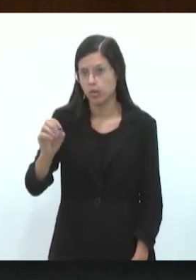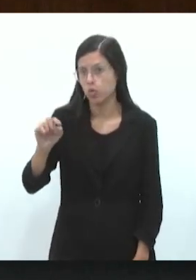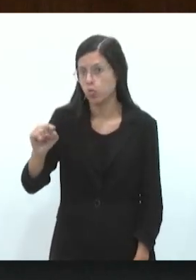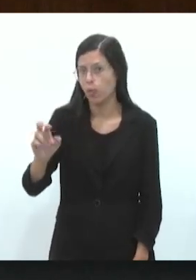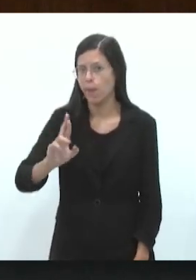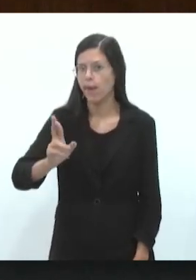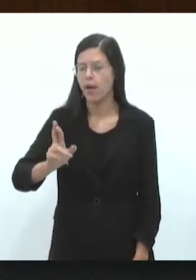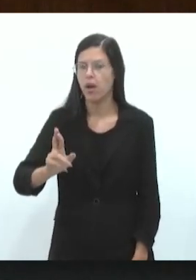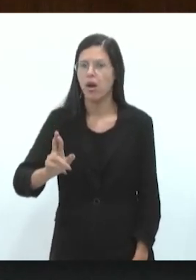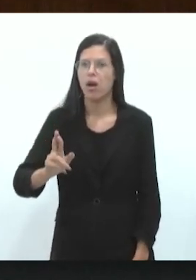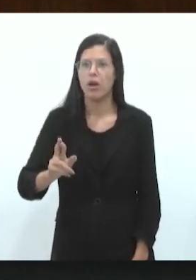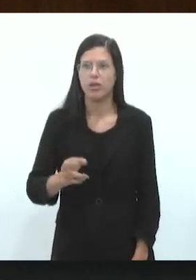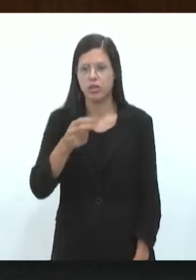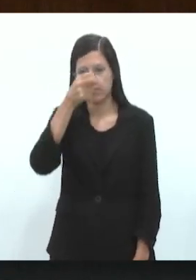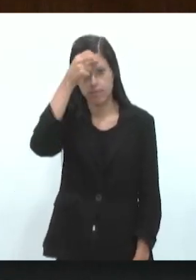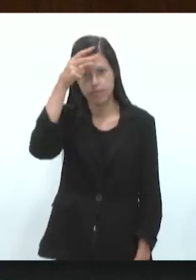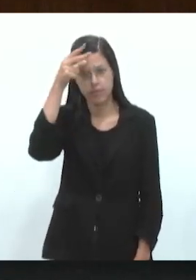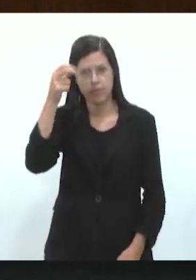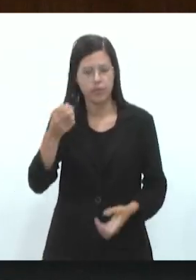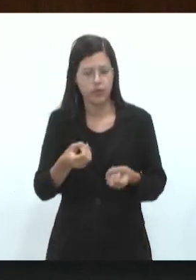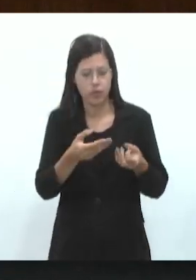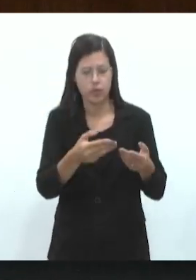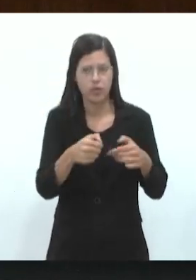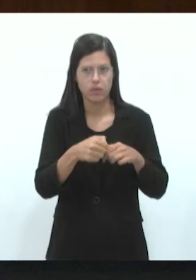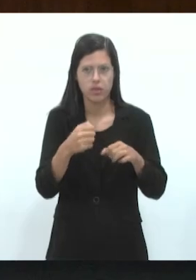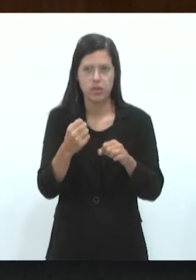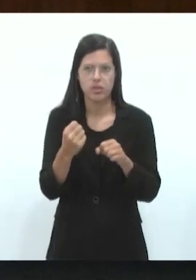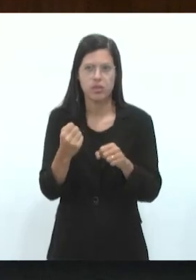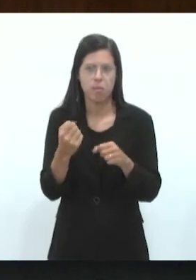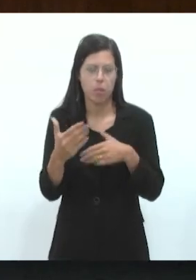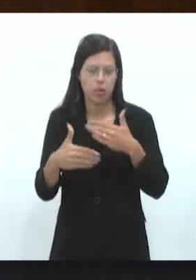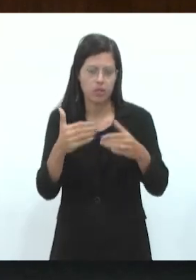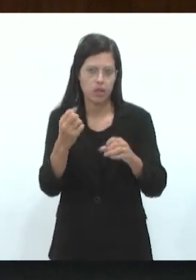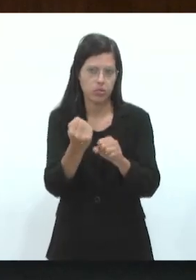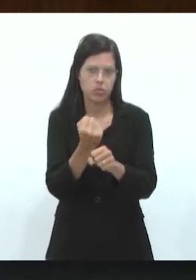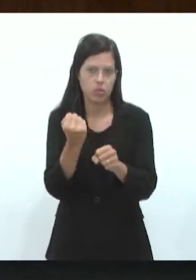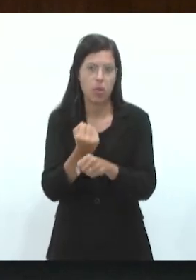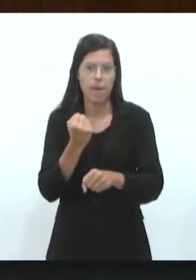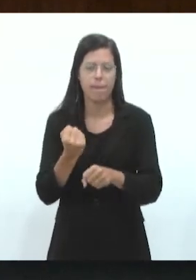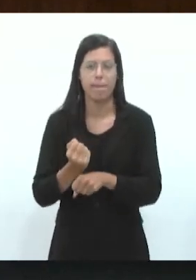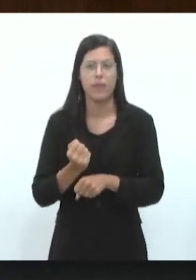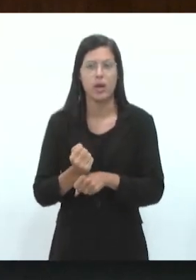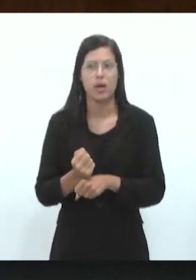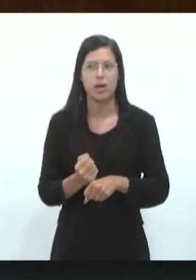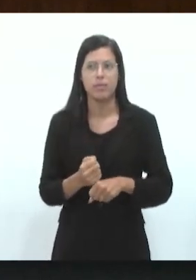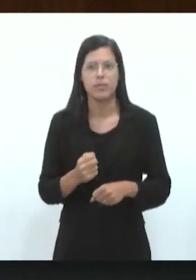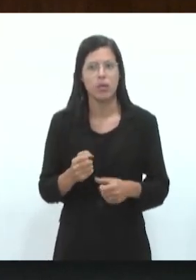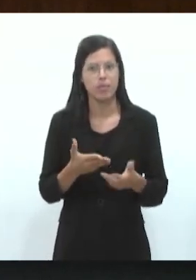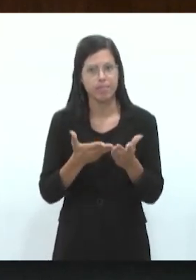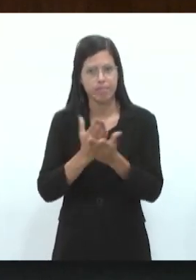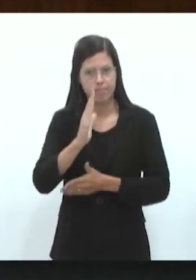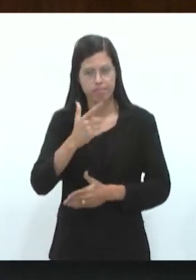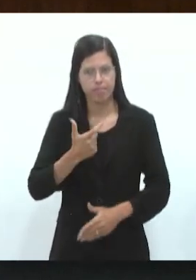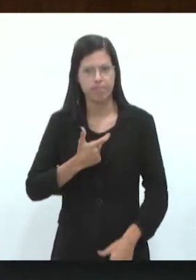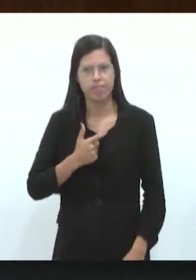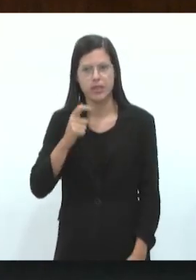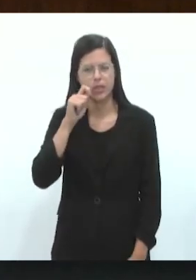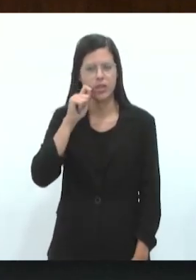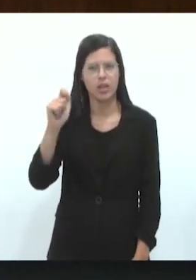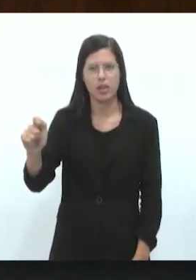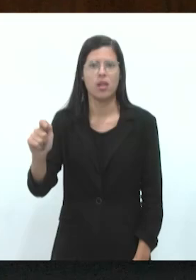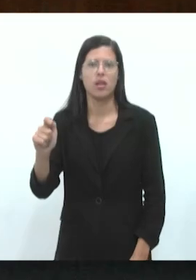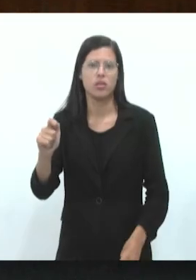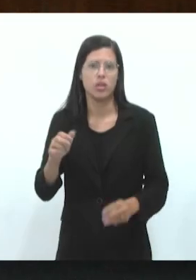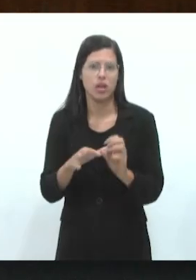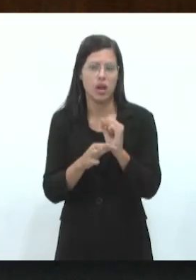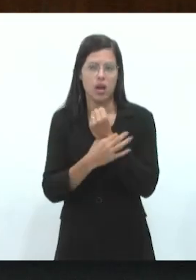para a Prefeitura poder fazer esse processo de desapropriação. Então, aprovar a medalha Tiradentes, garantir o